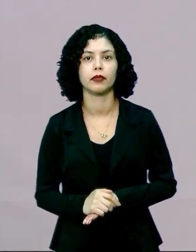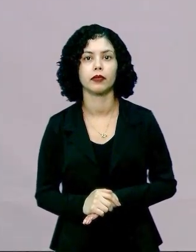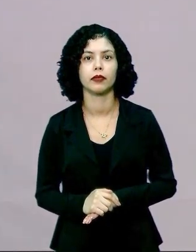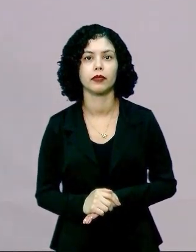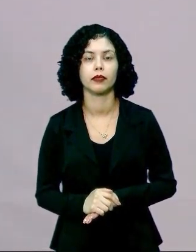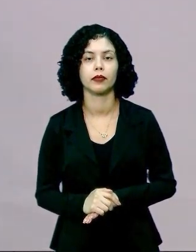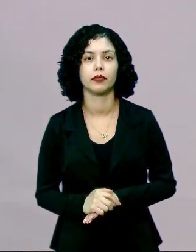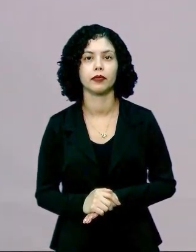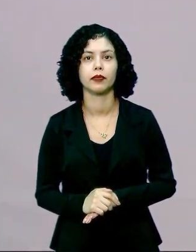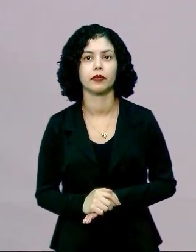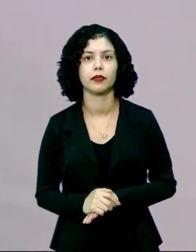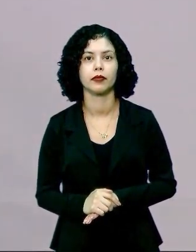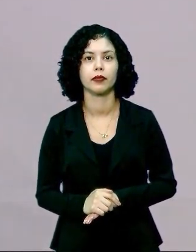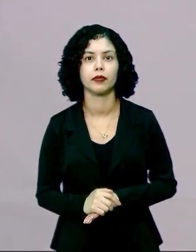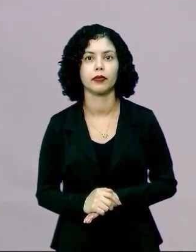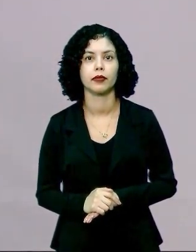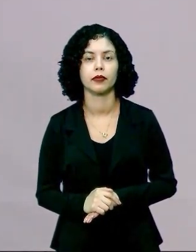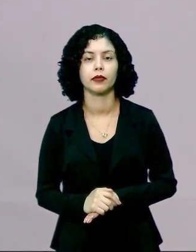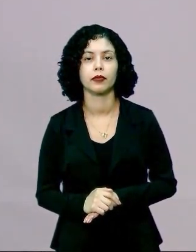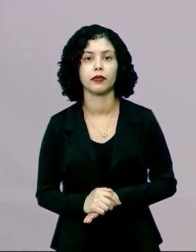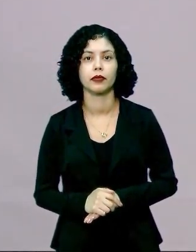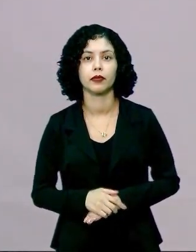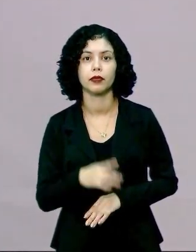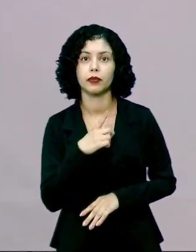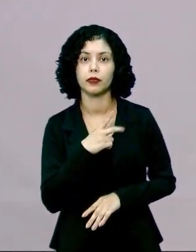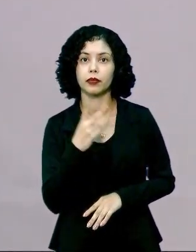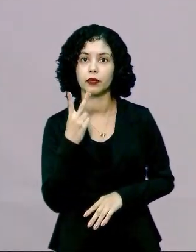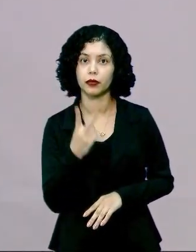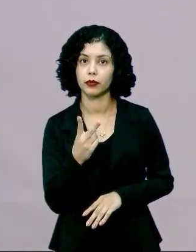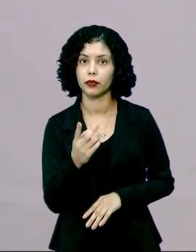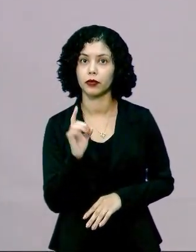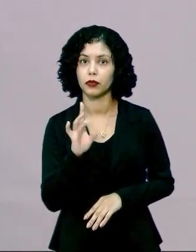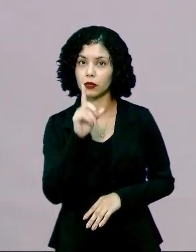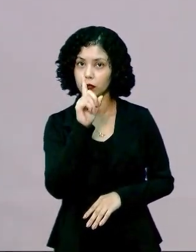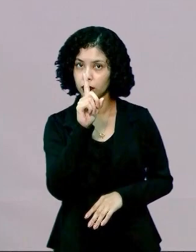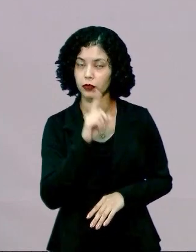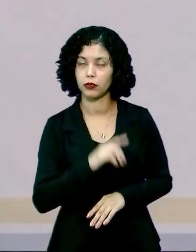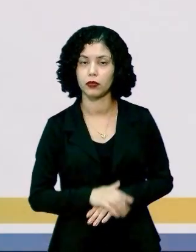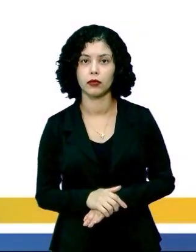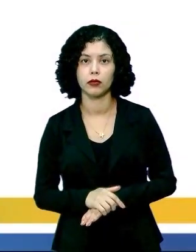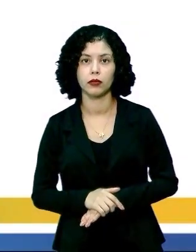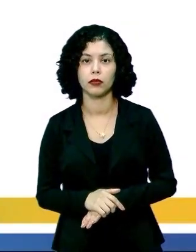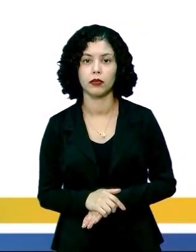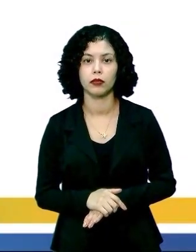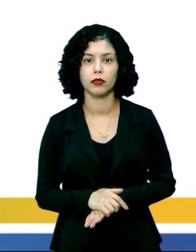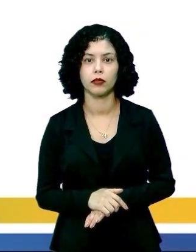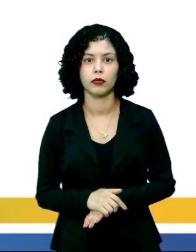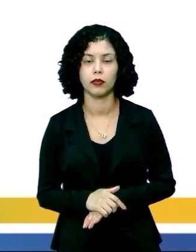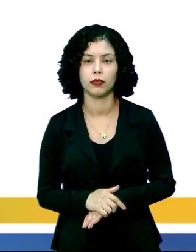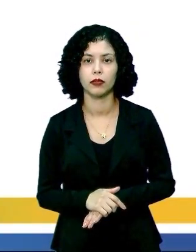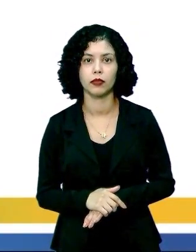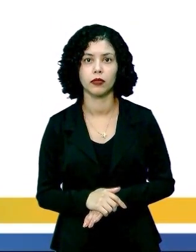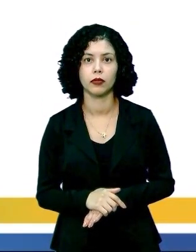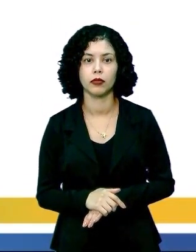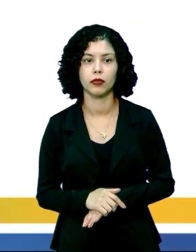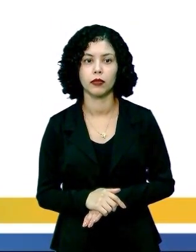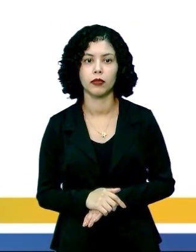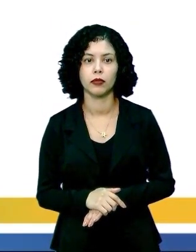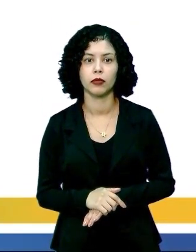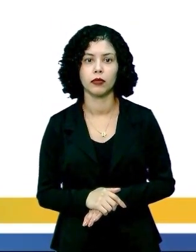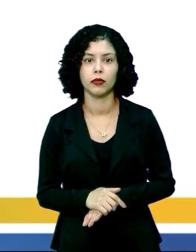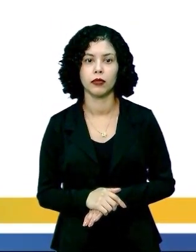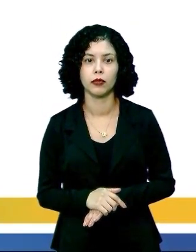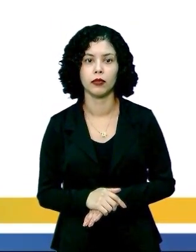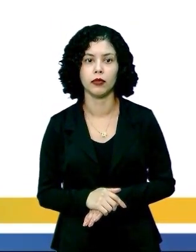momento do diagrama que tem dois pontos em um só. Tudo bem? Então, olha